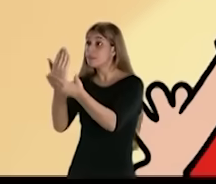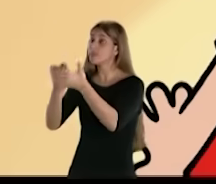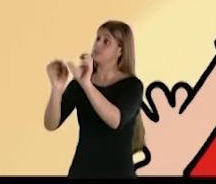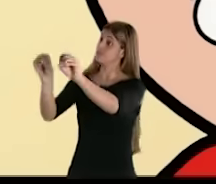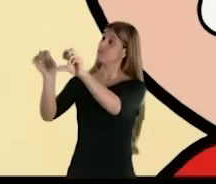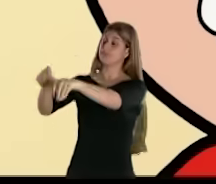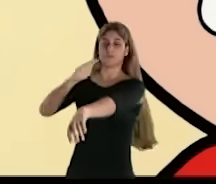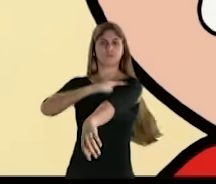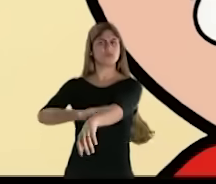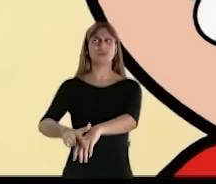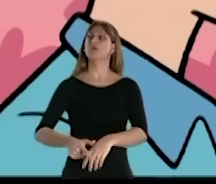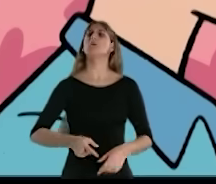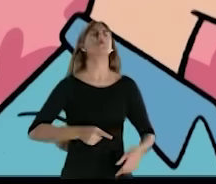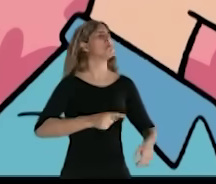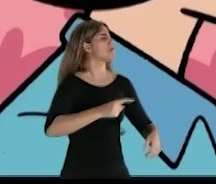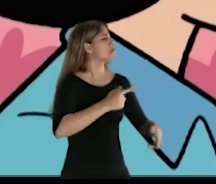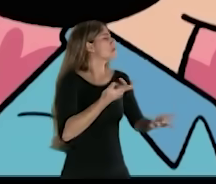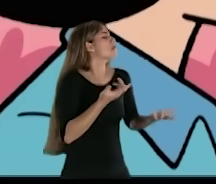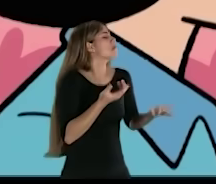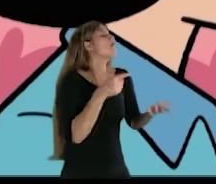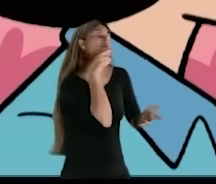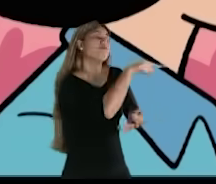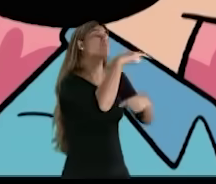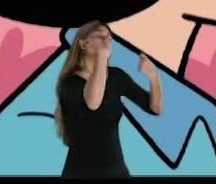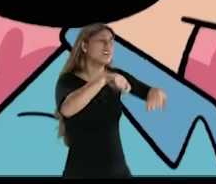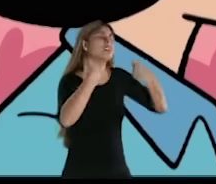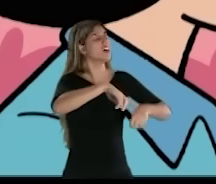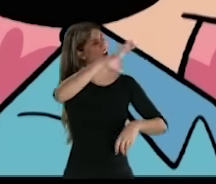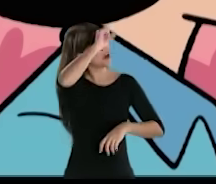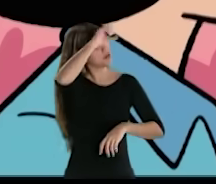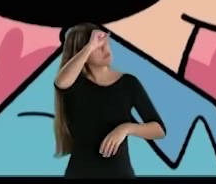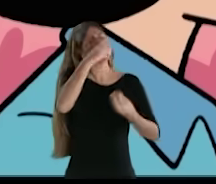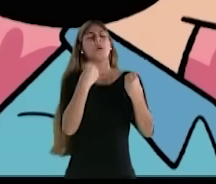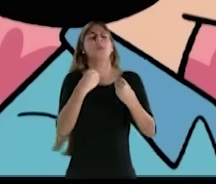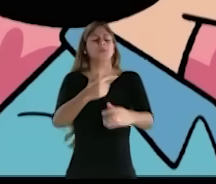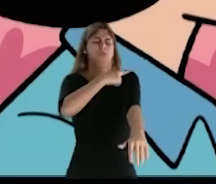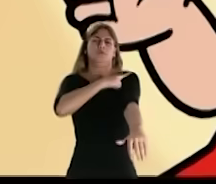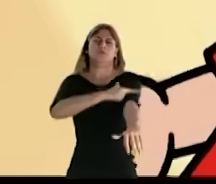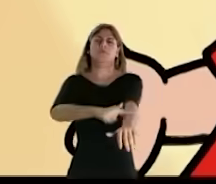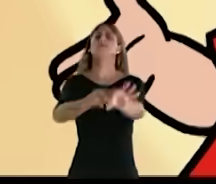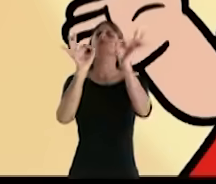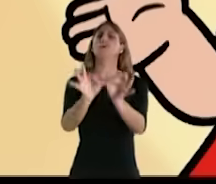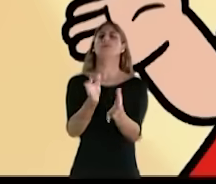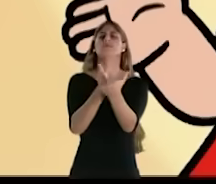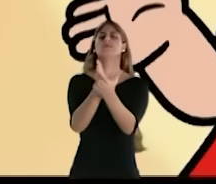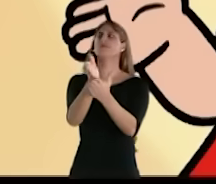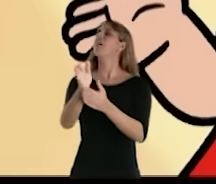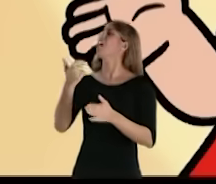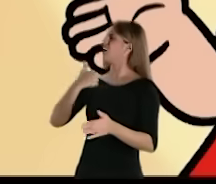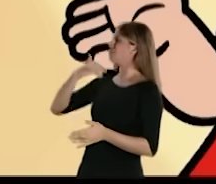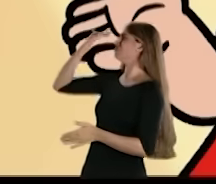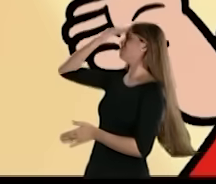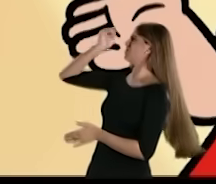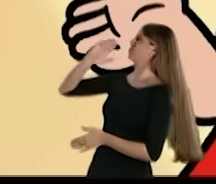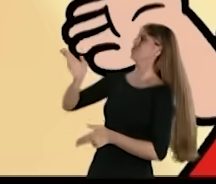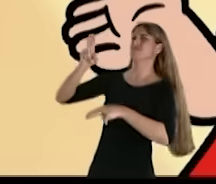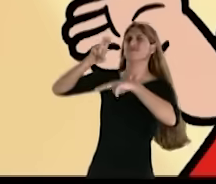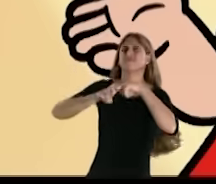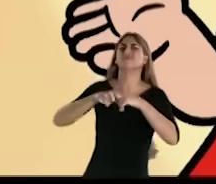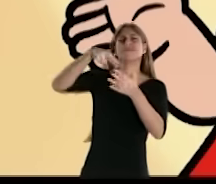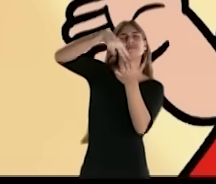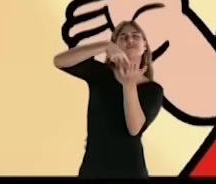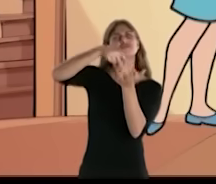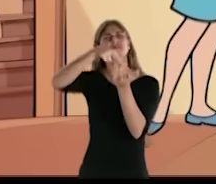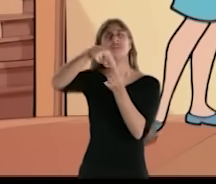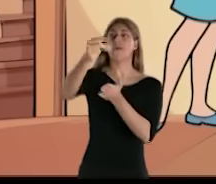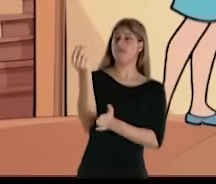maneiras. Pra quê? Pra aprender a andar e se comportar como uma mocinha. Mas mãe, eu já sei andar e sentar faz